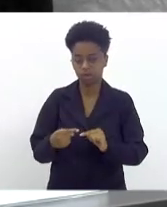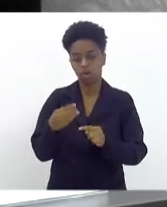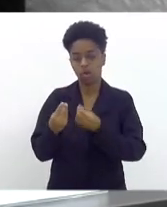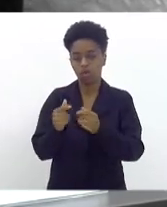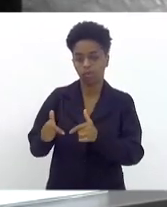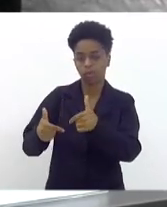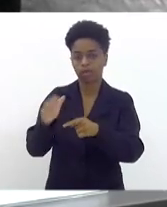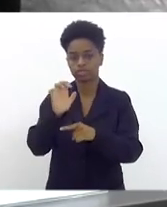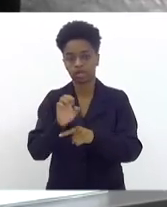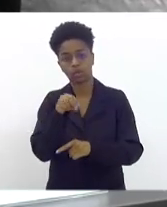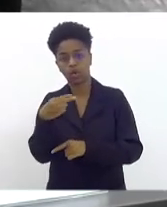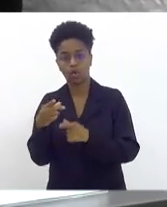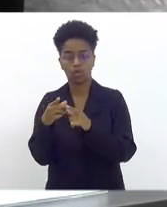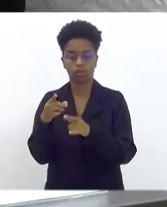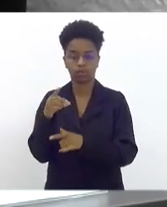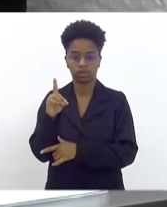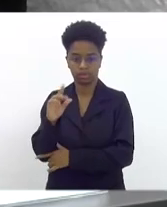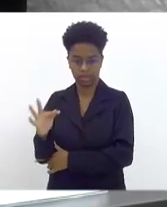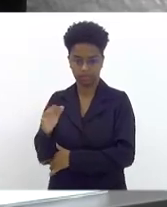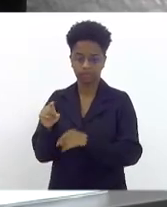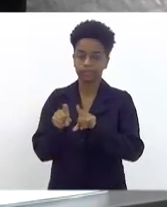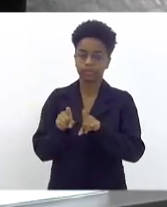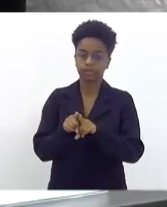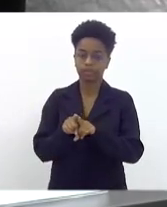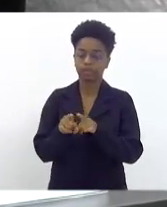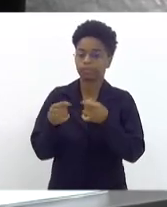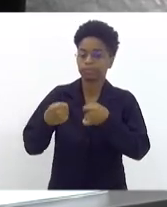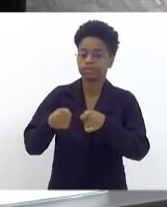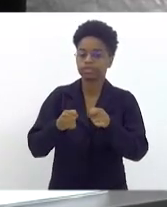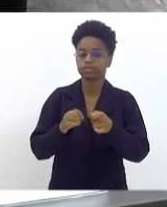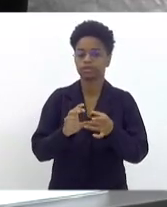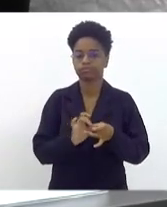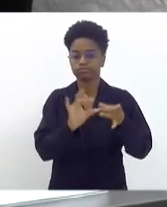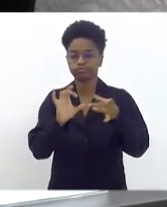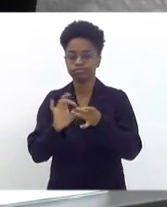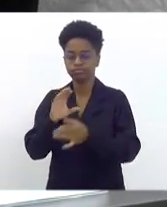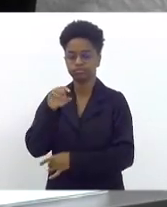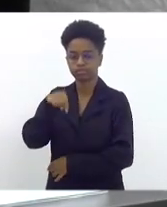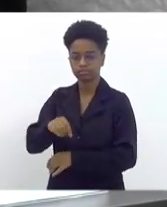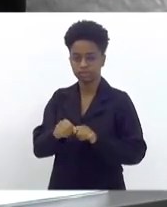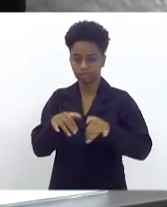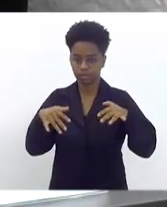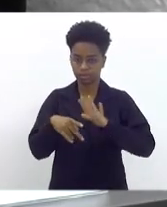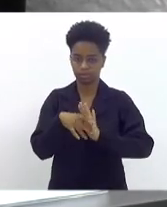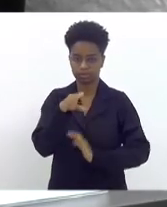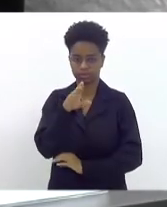ou do Distrito Federal. Tem a necessidade da deliberação plenária da CPI.